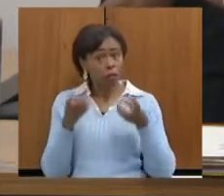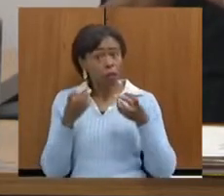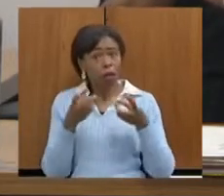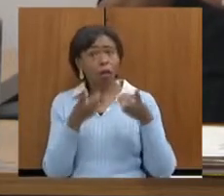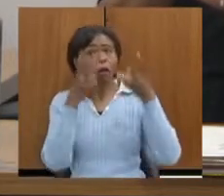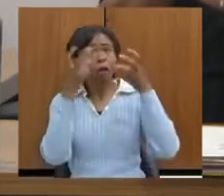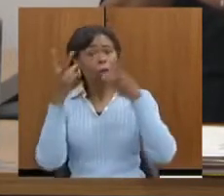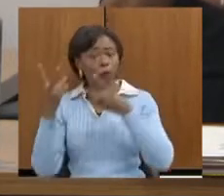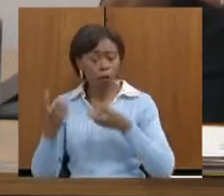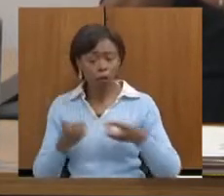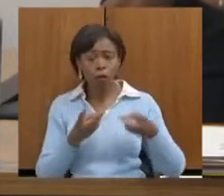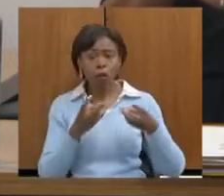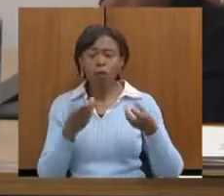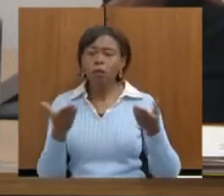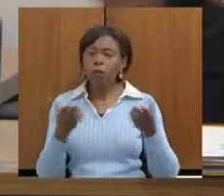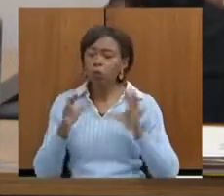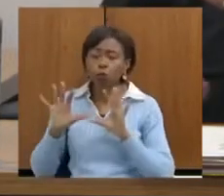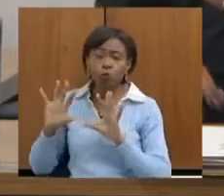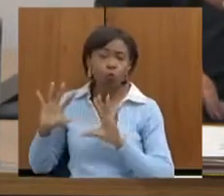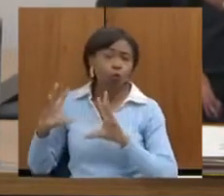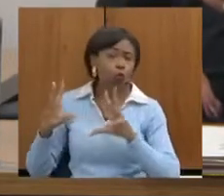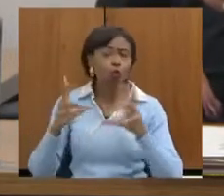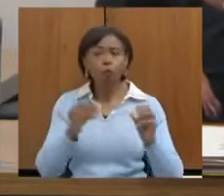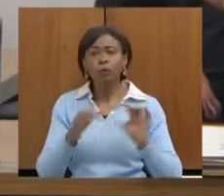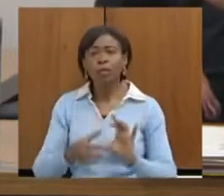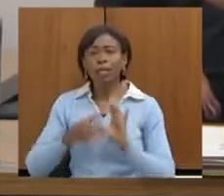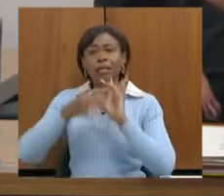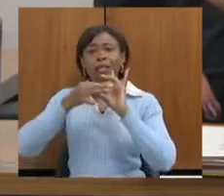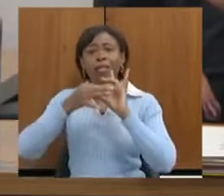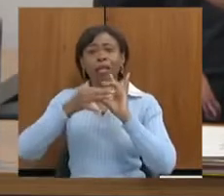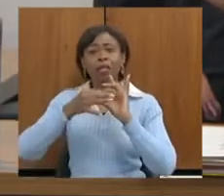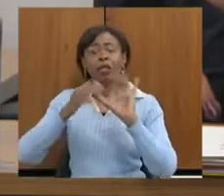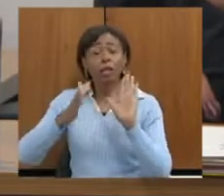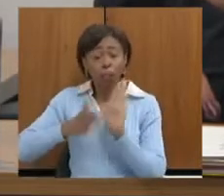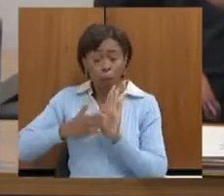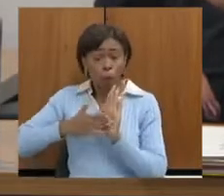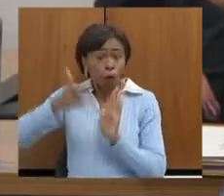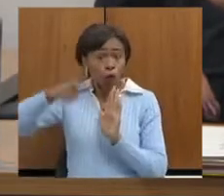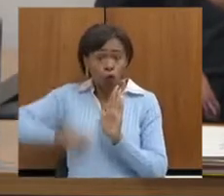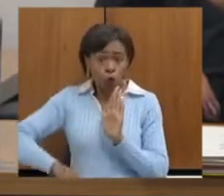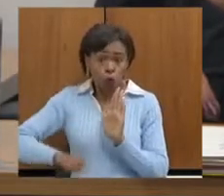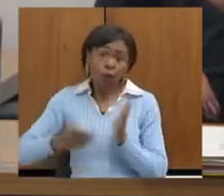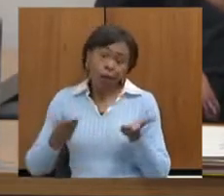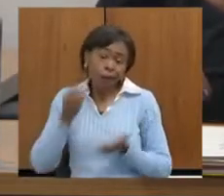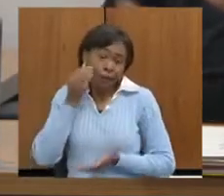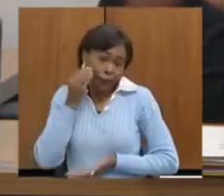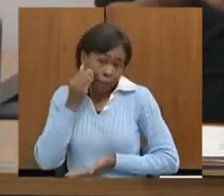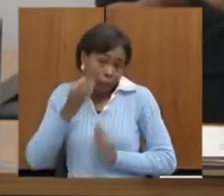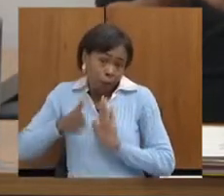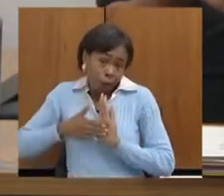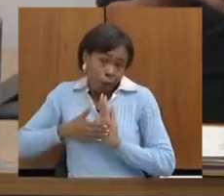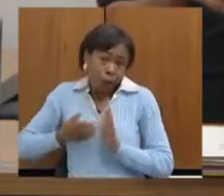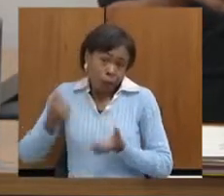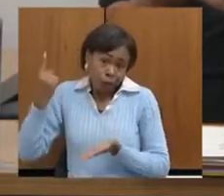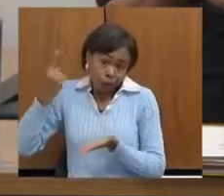que tá muito ligado né esse momento de repactuação nega tentativa de repactuação